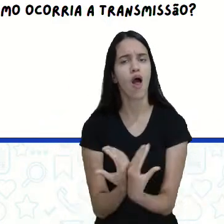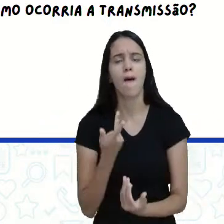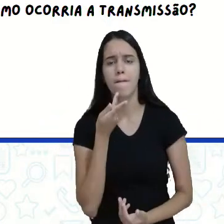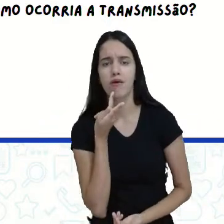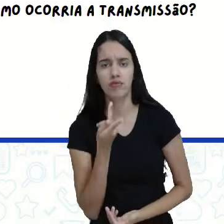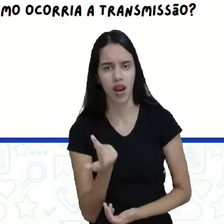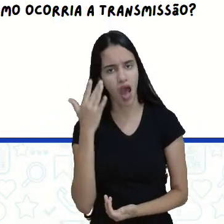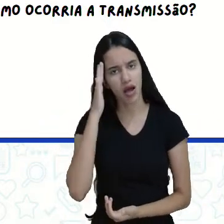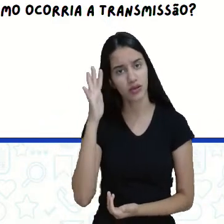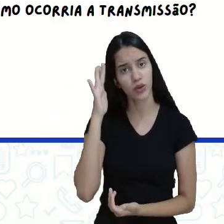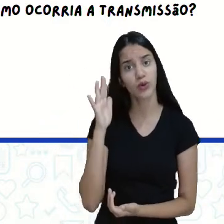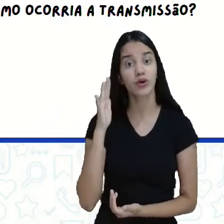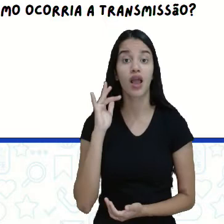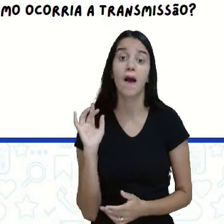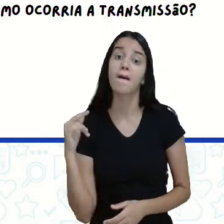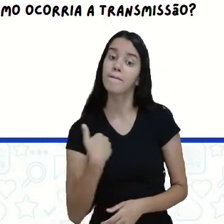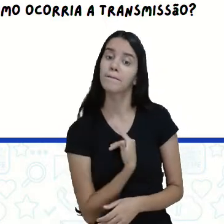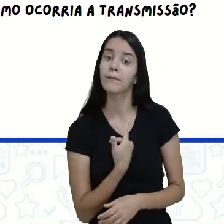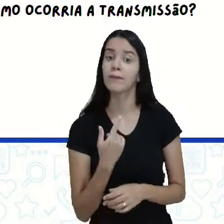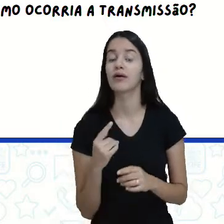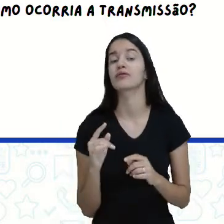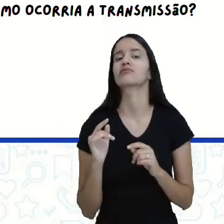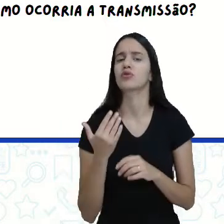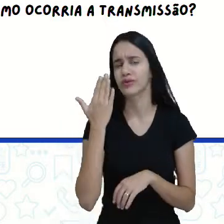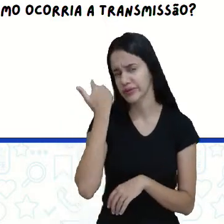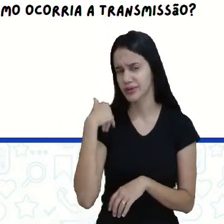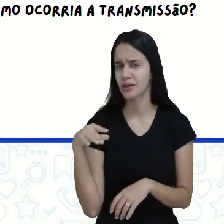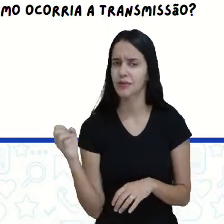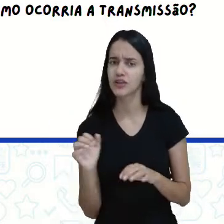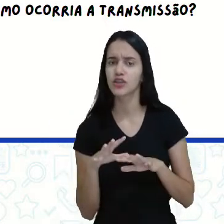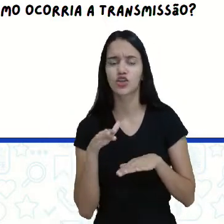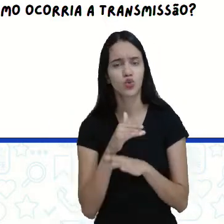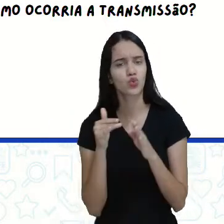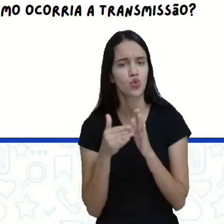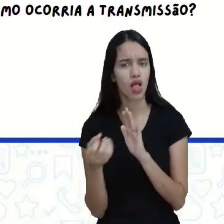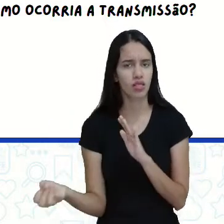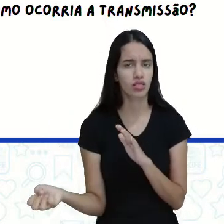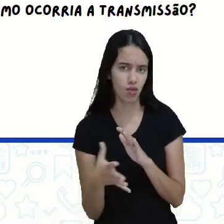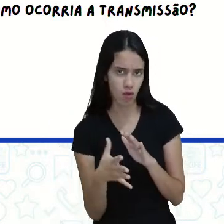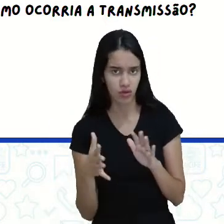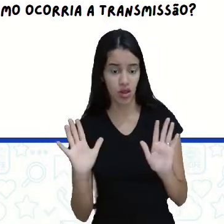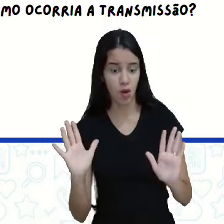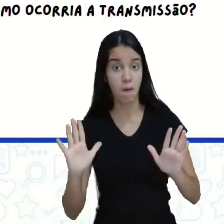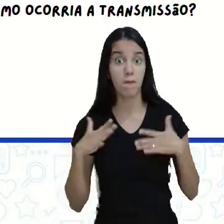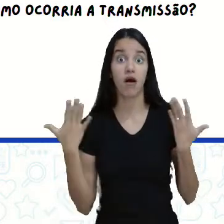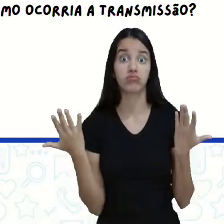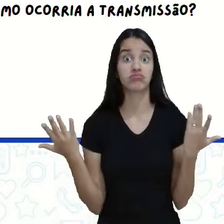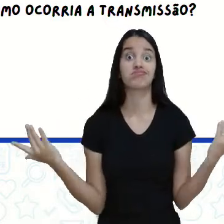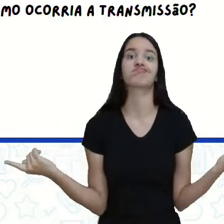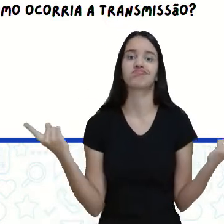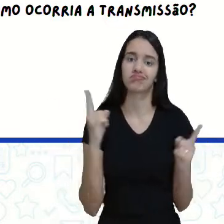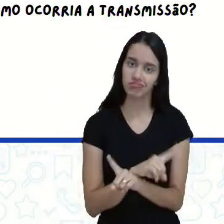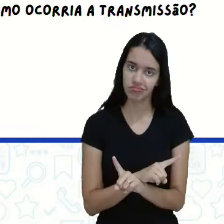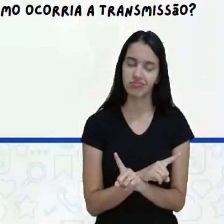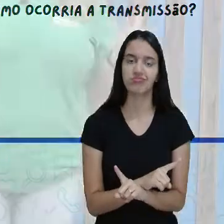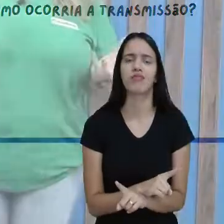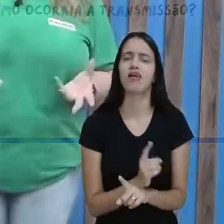teoria. Mas a gente sabe que tudo que é novo causa uma controvérsia, né?